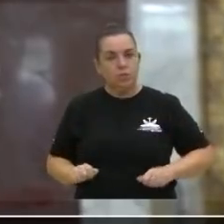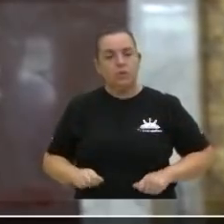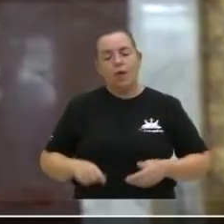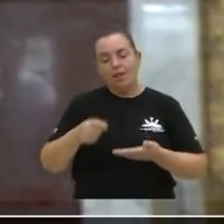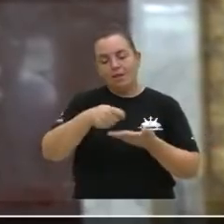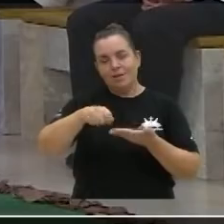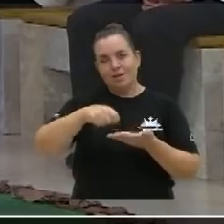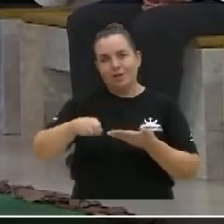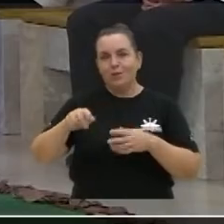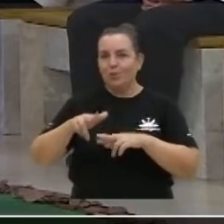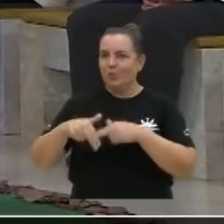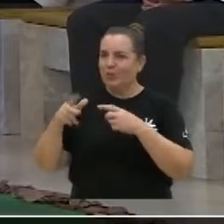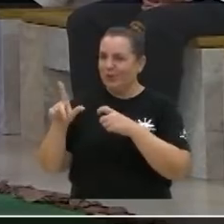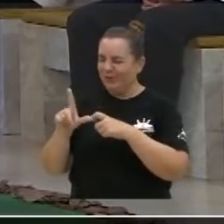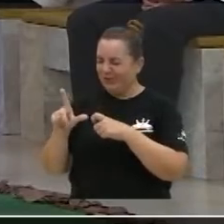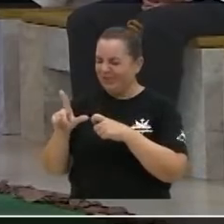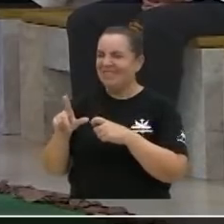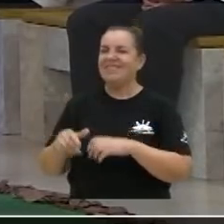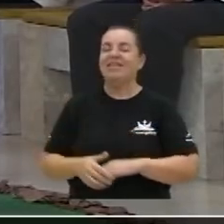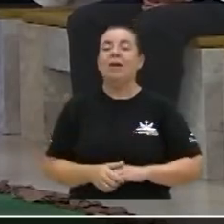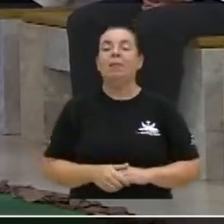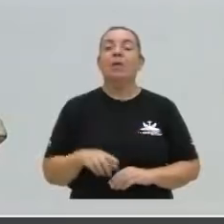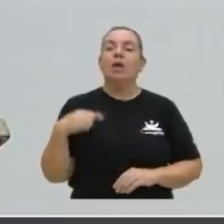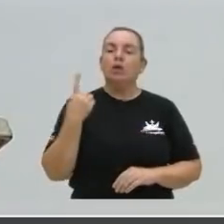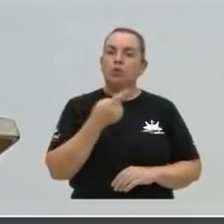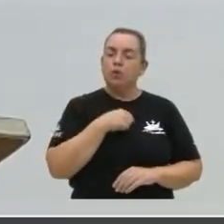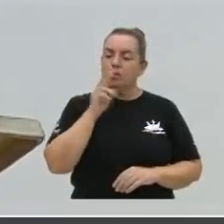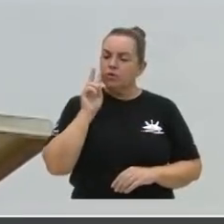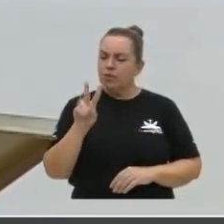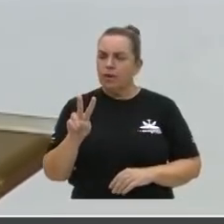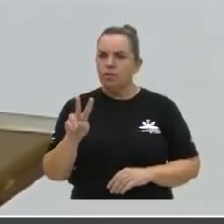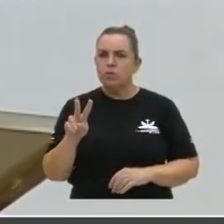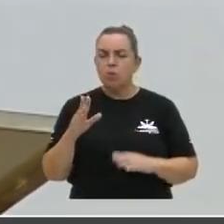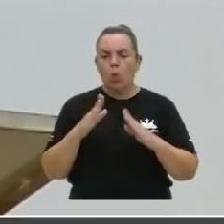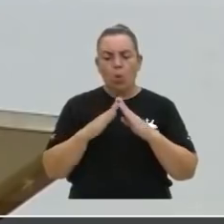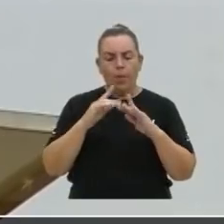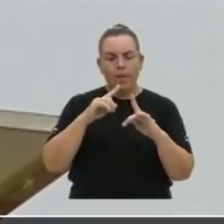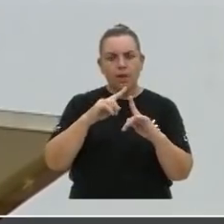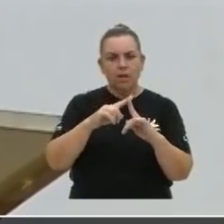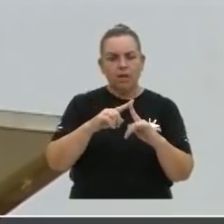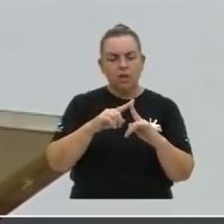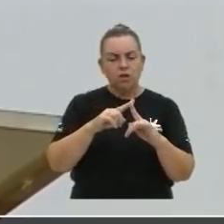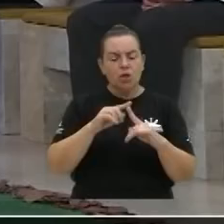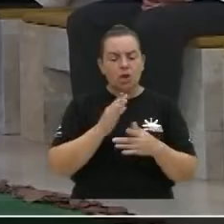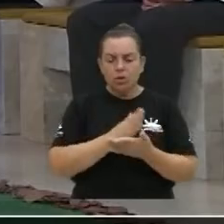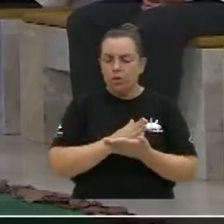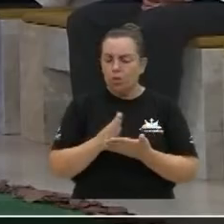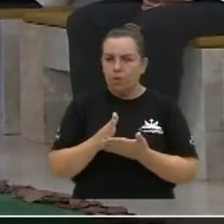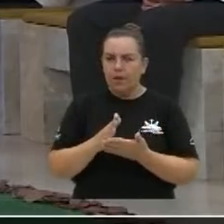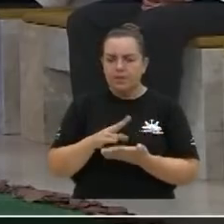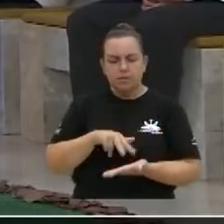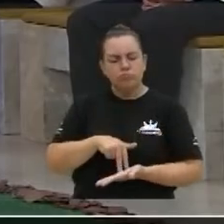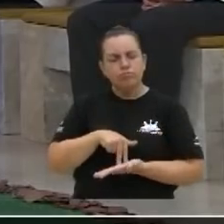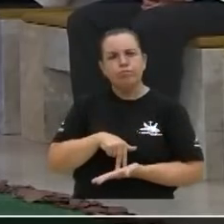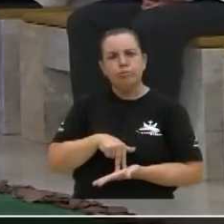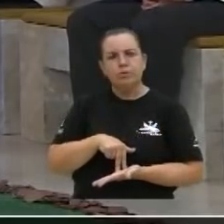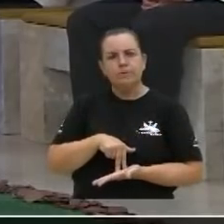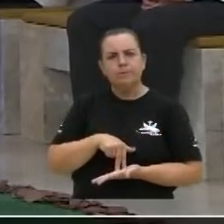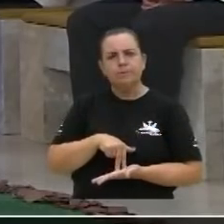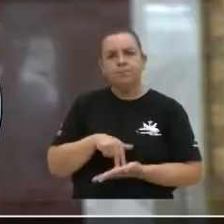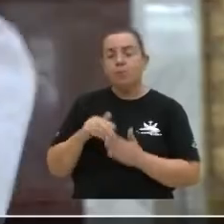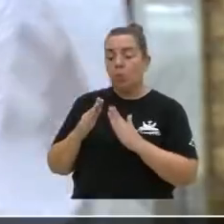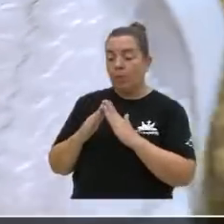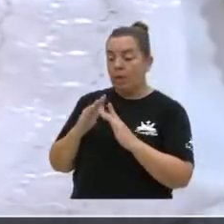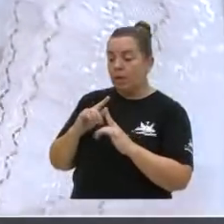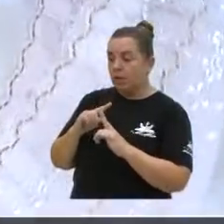escrito por Lucas, nós estamos vendo uma igreja que começa a se estruturar, uma igreja